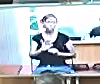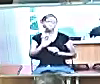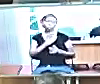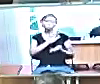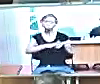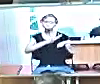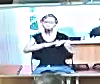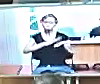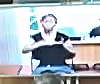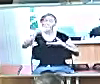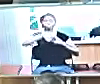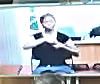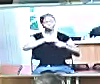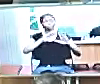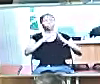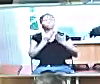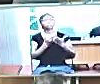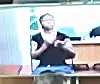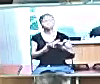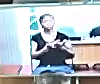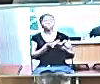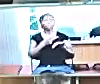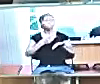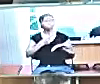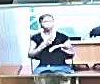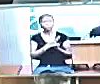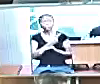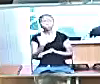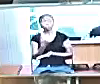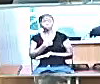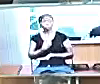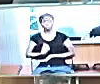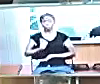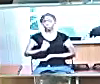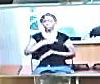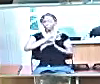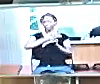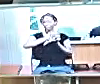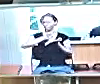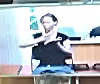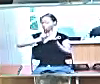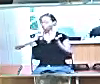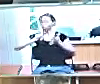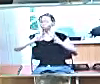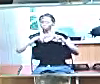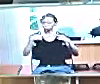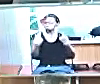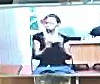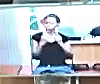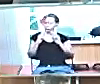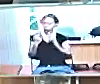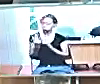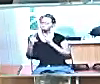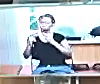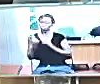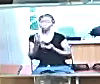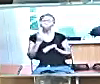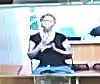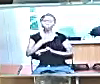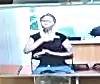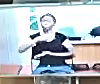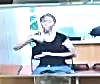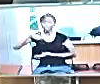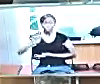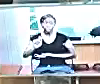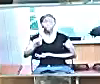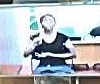nossas escolas e que isso vem acontecendo que a gente vem participando de várias sessões do ppg para garantir esse recurso né